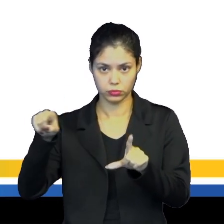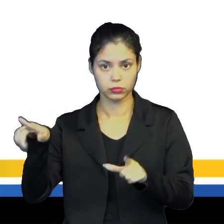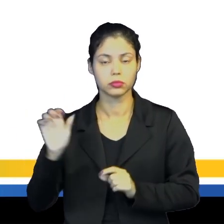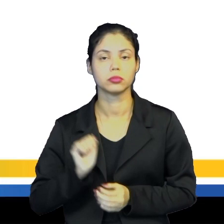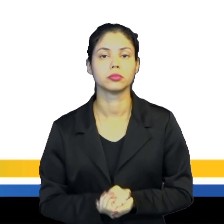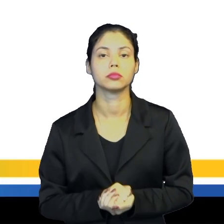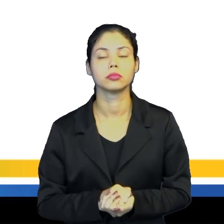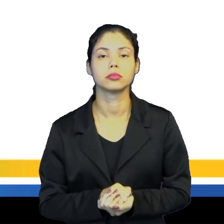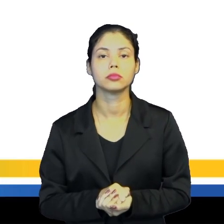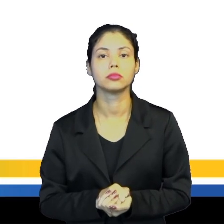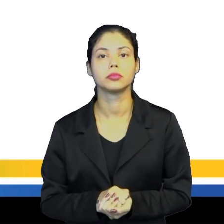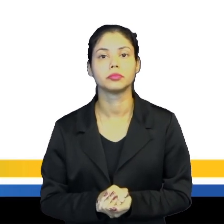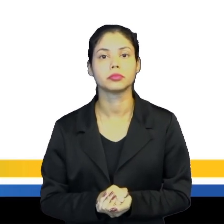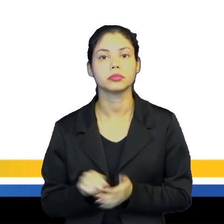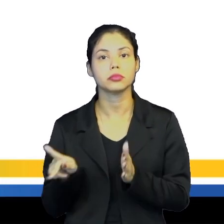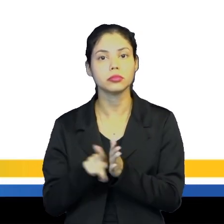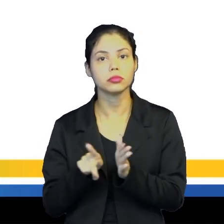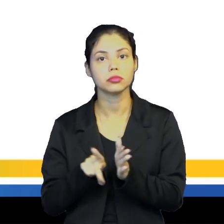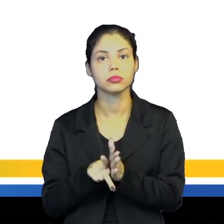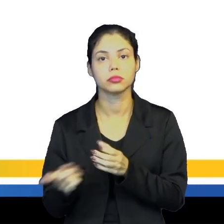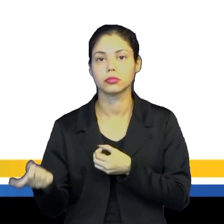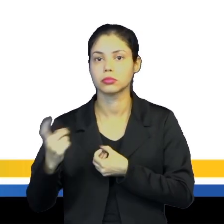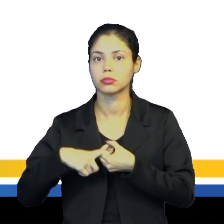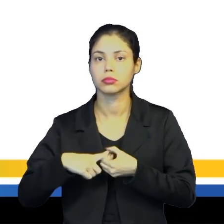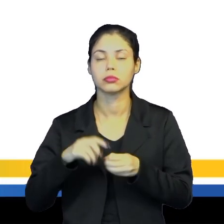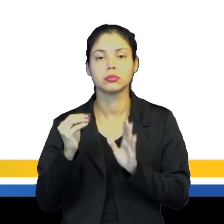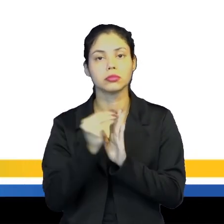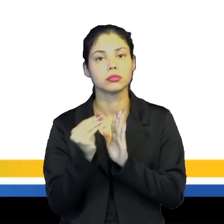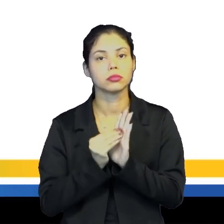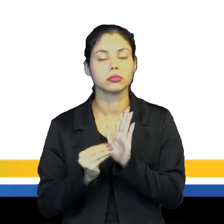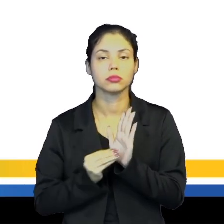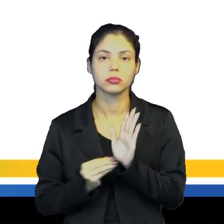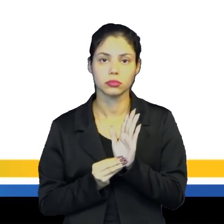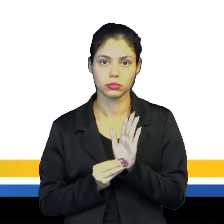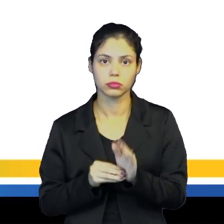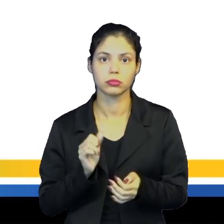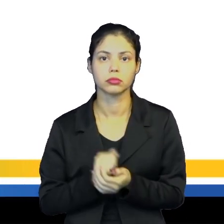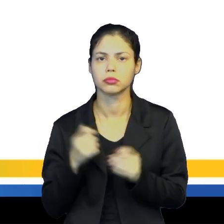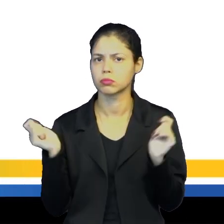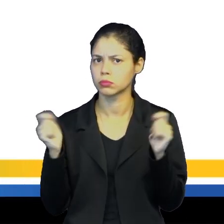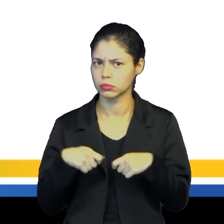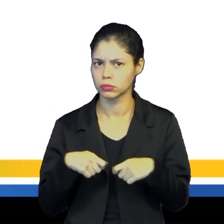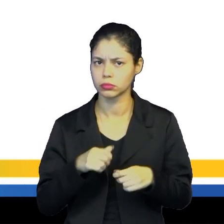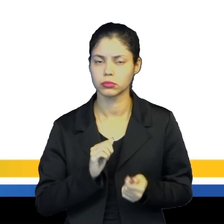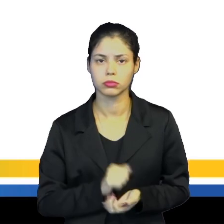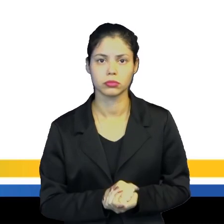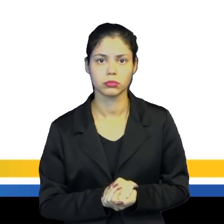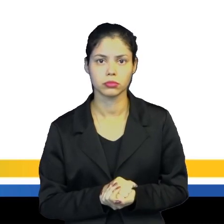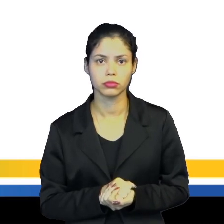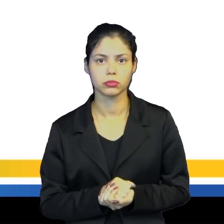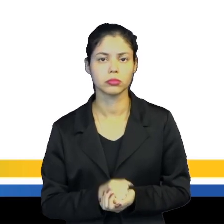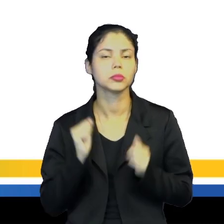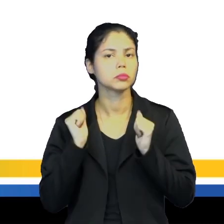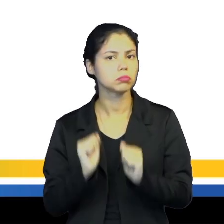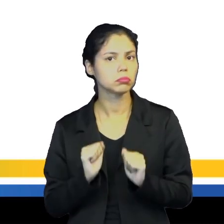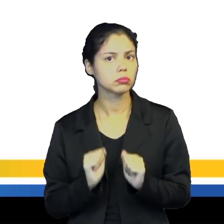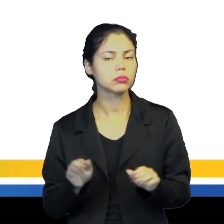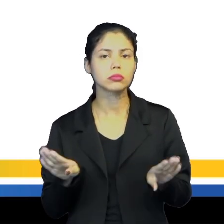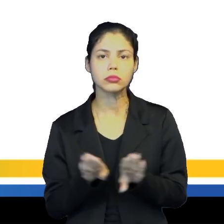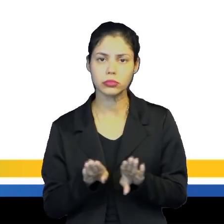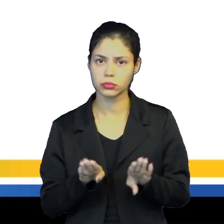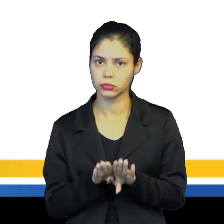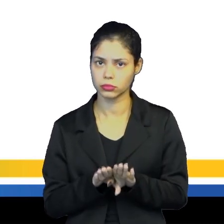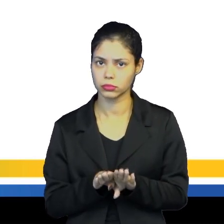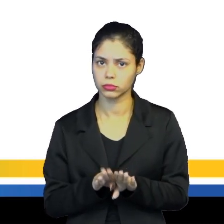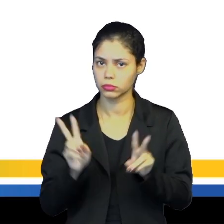gráficos que remetem aos dados que a tabela possui. Os gráficos podem ser do